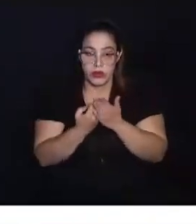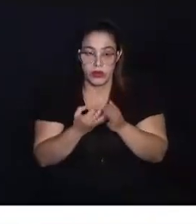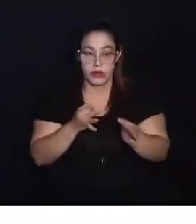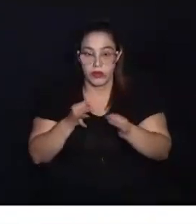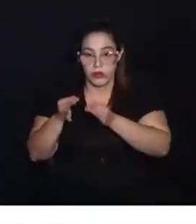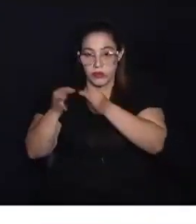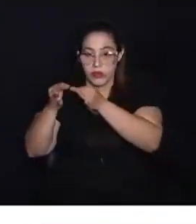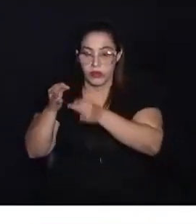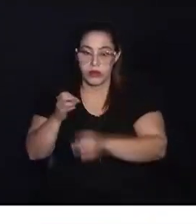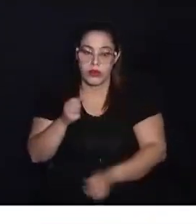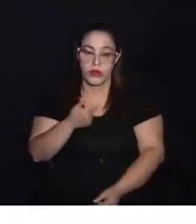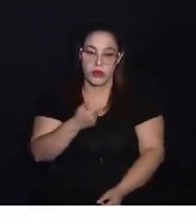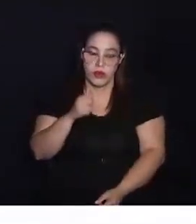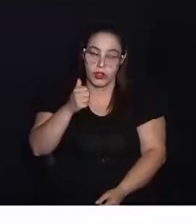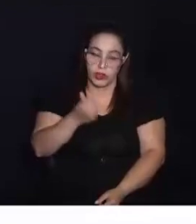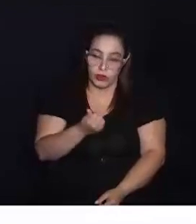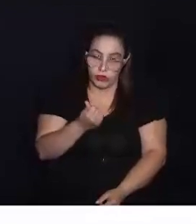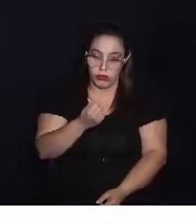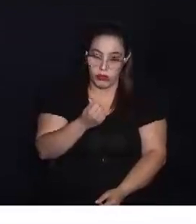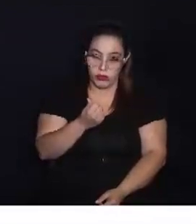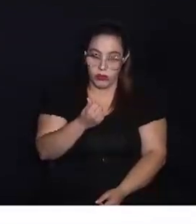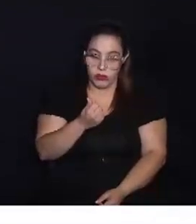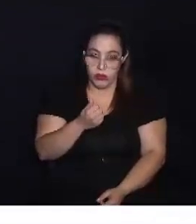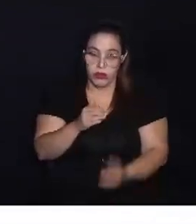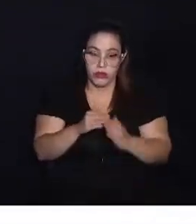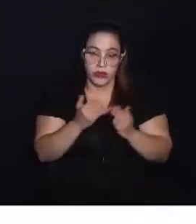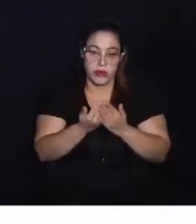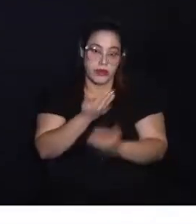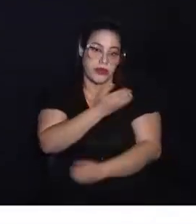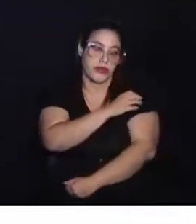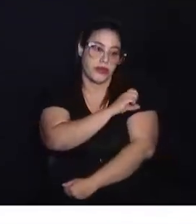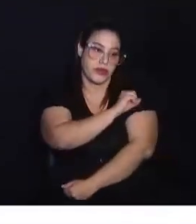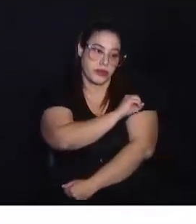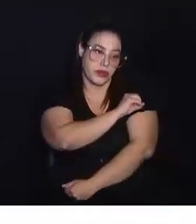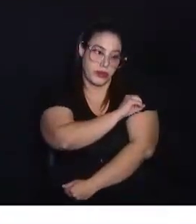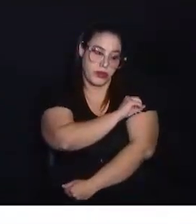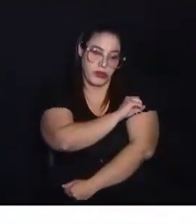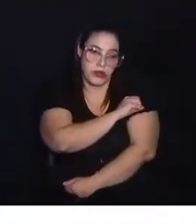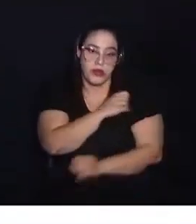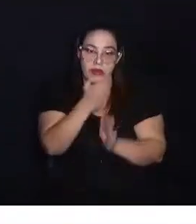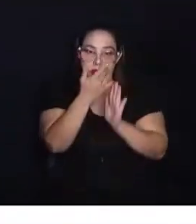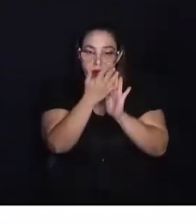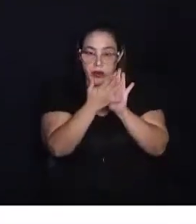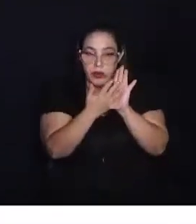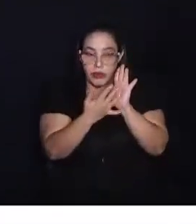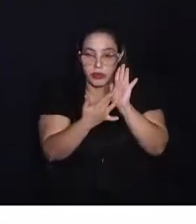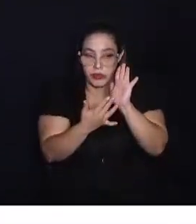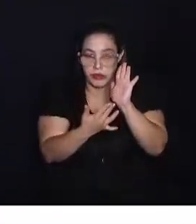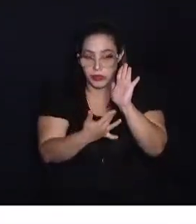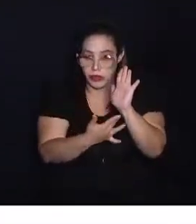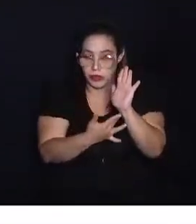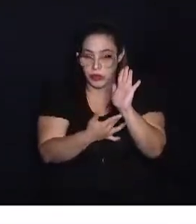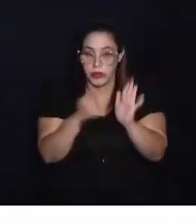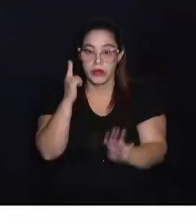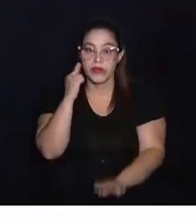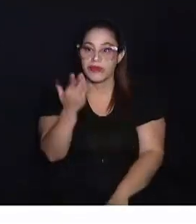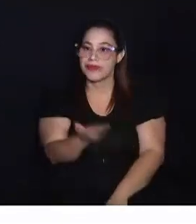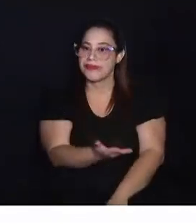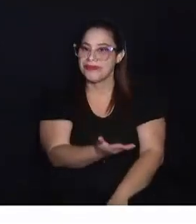colaboradoras e 21 de novembro para as creches municipais. A lista com o nome dos classificados deve